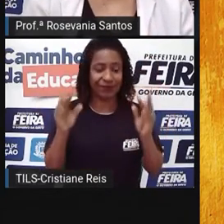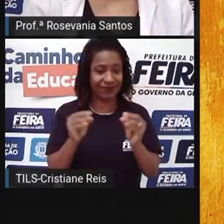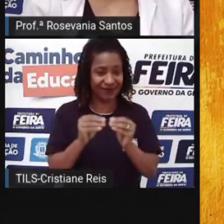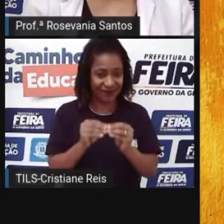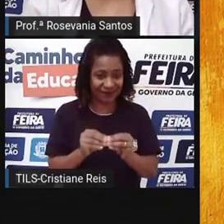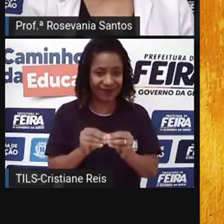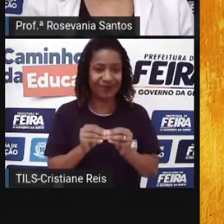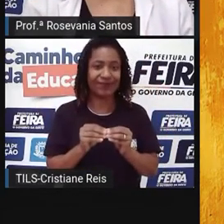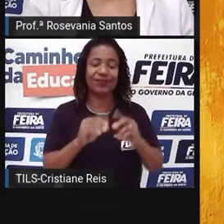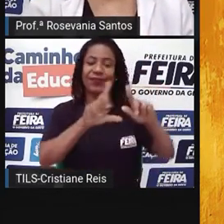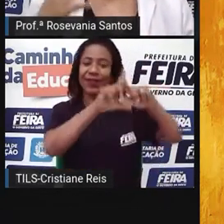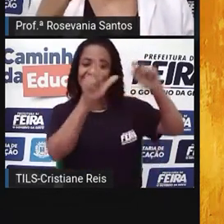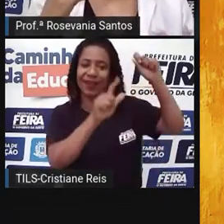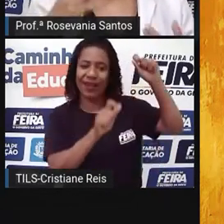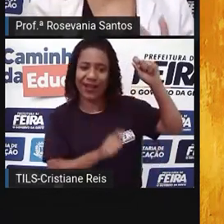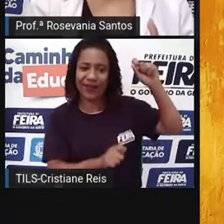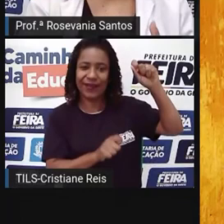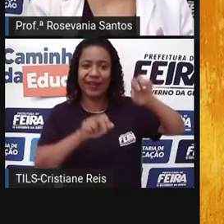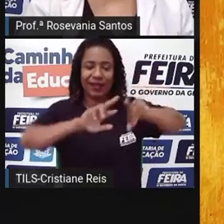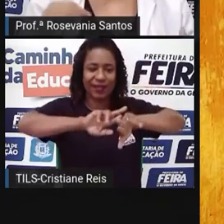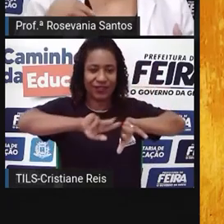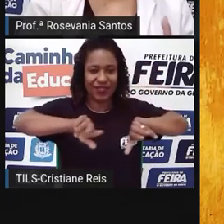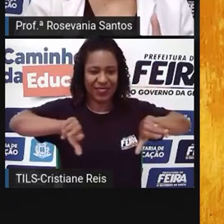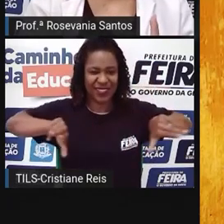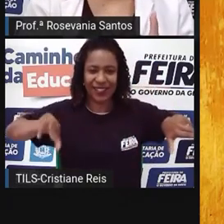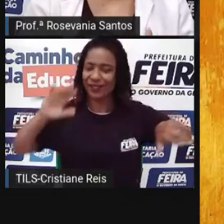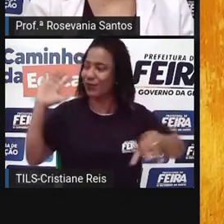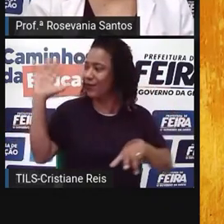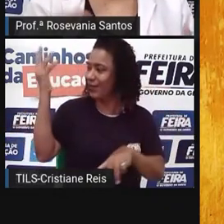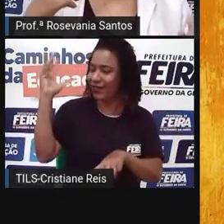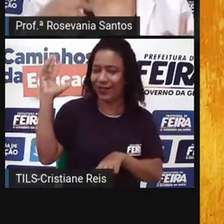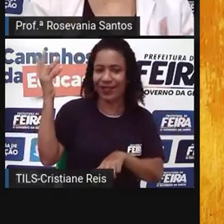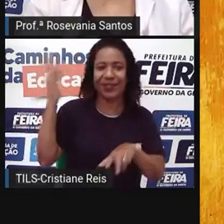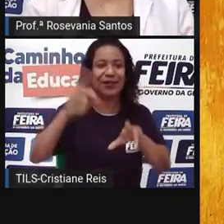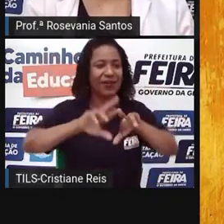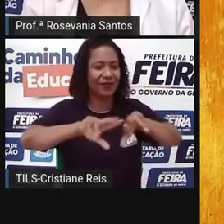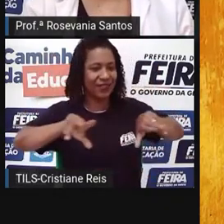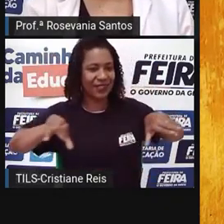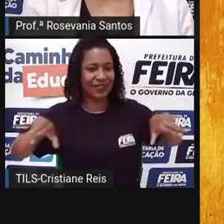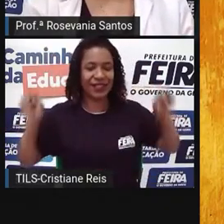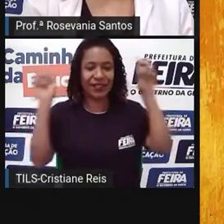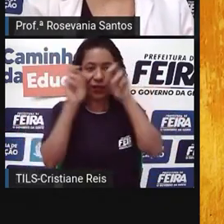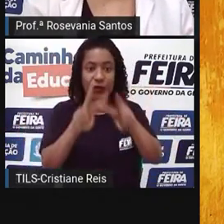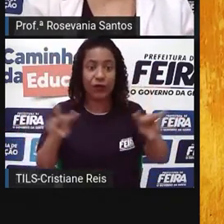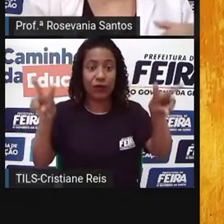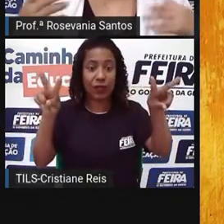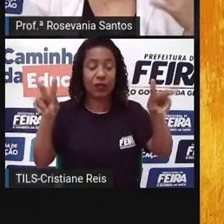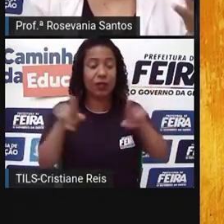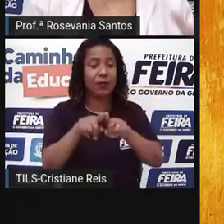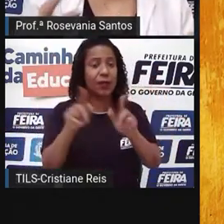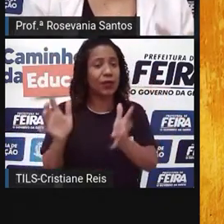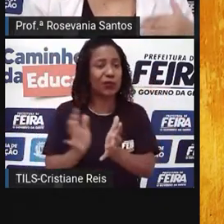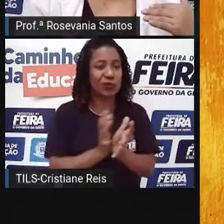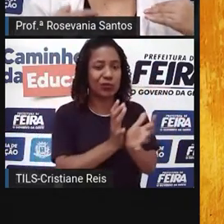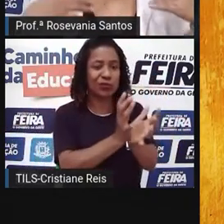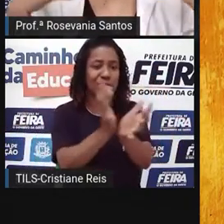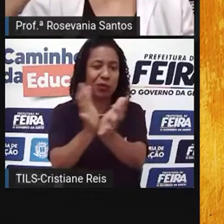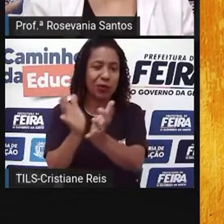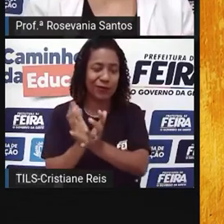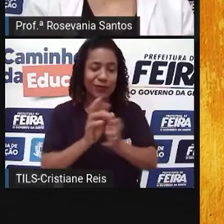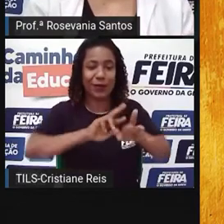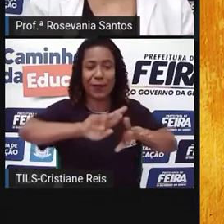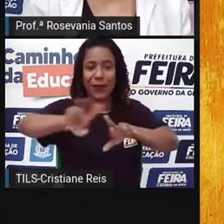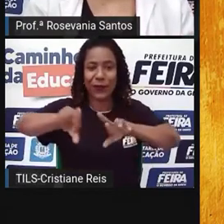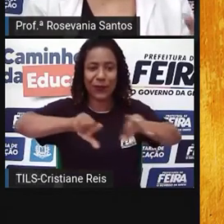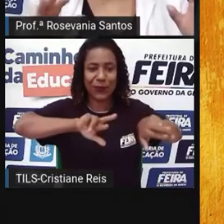é diversidade, diversidade de climática, diversidade de paisagem, diversidade de povos, porque às vezes você pode achar